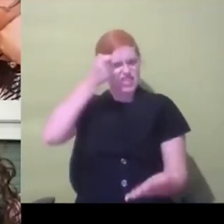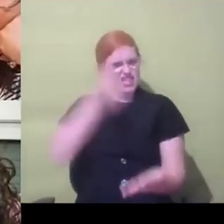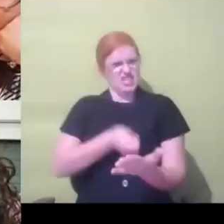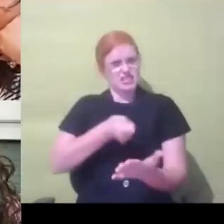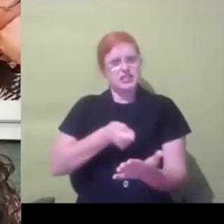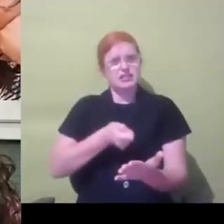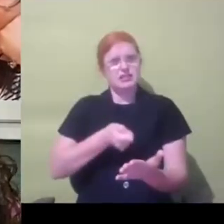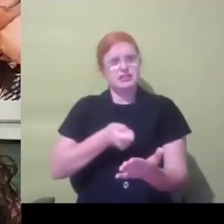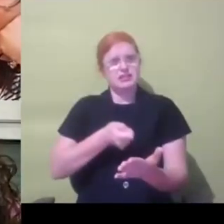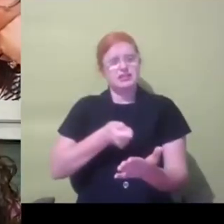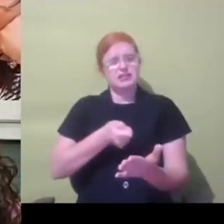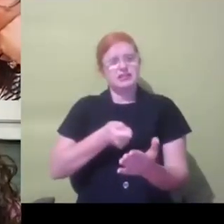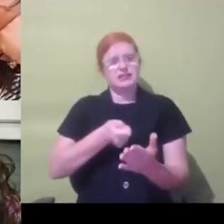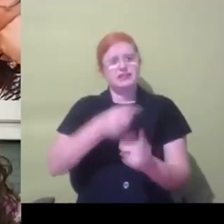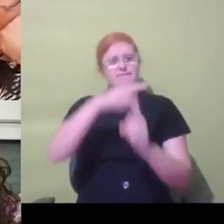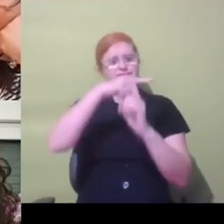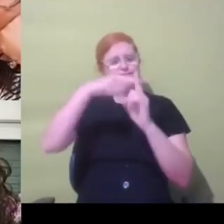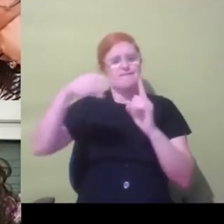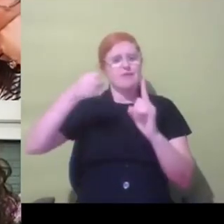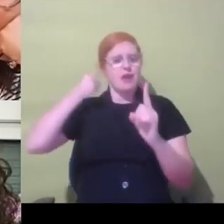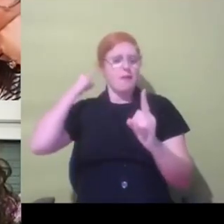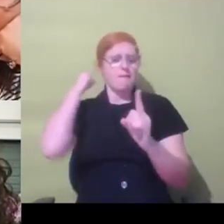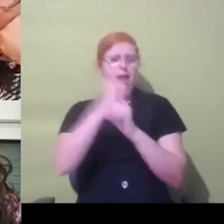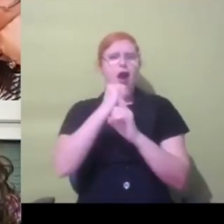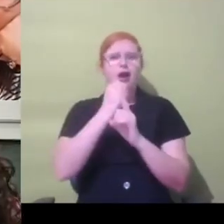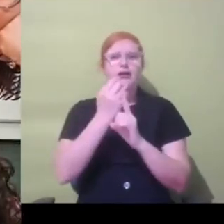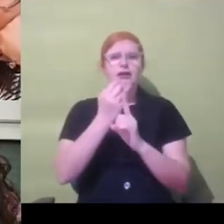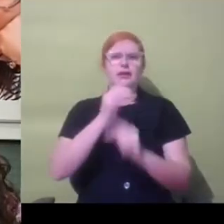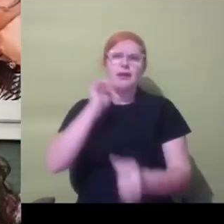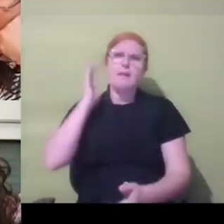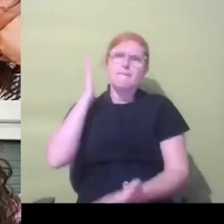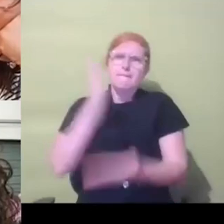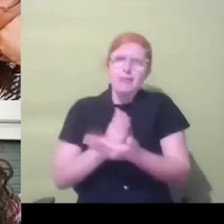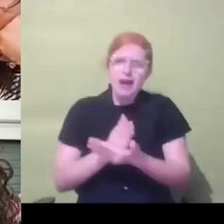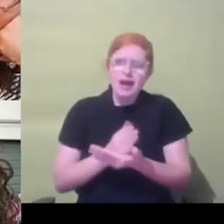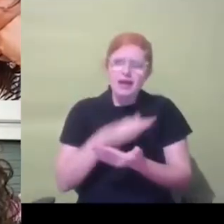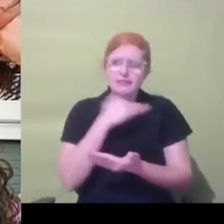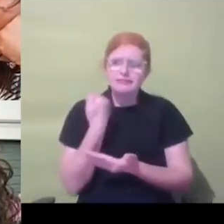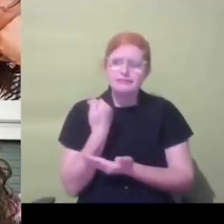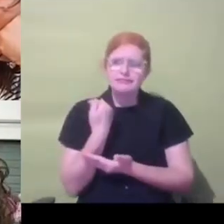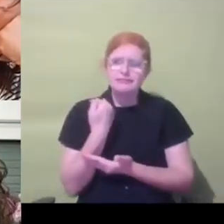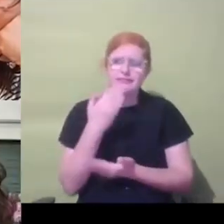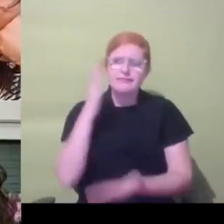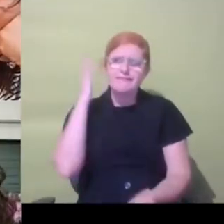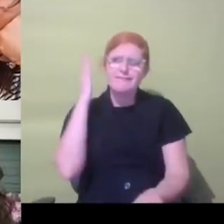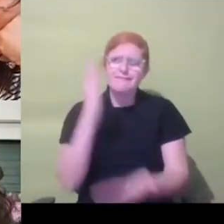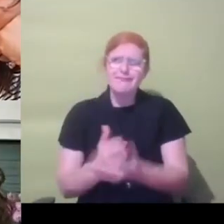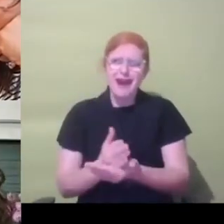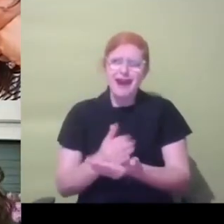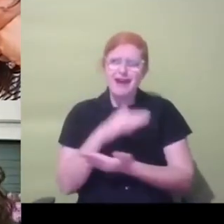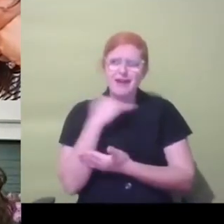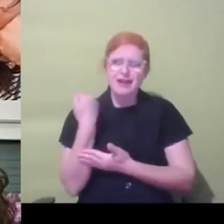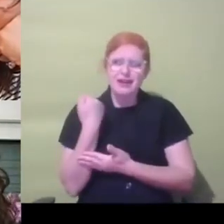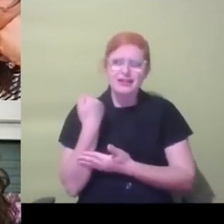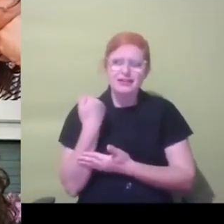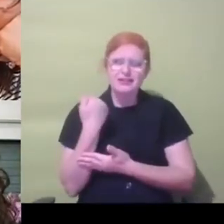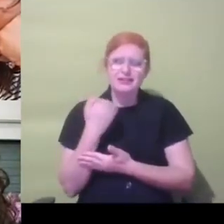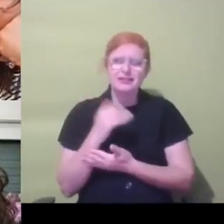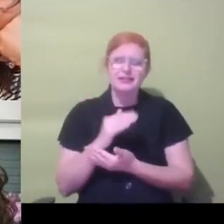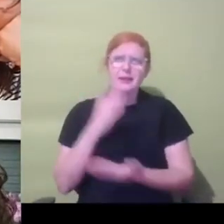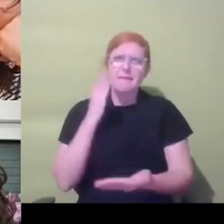machismo, feminicídio. Parem de nos matar. Parem de nos